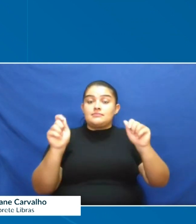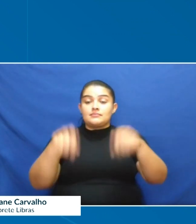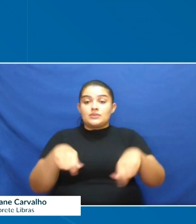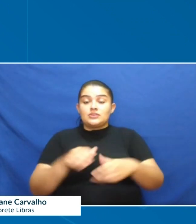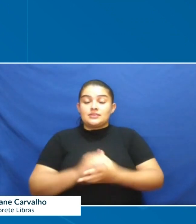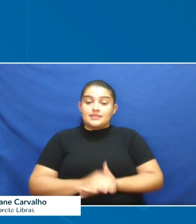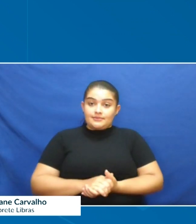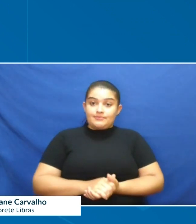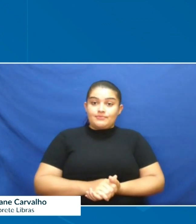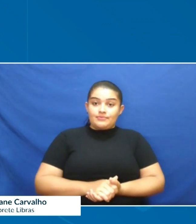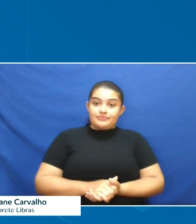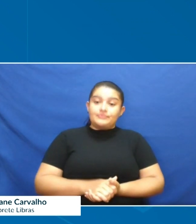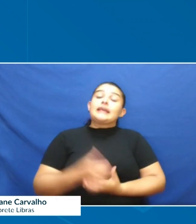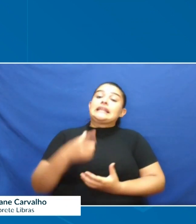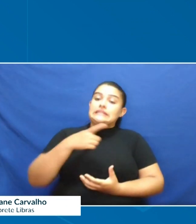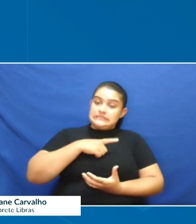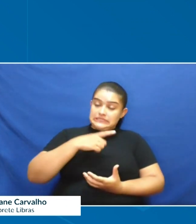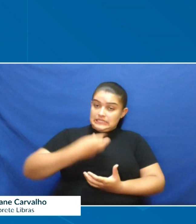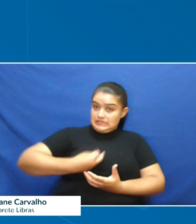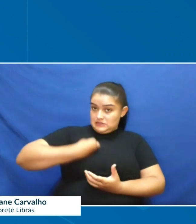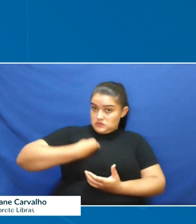ela contém